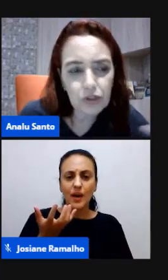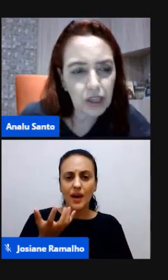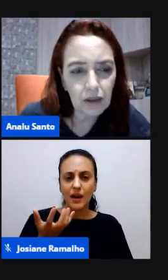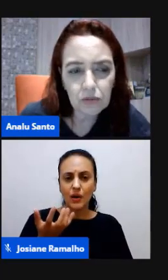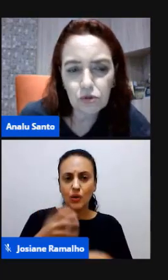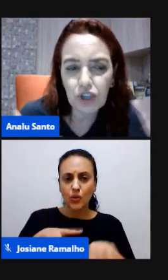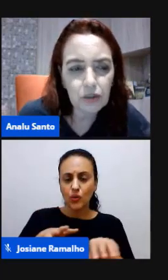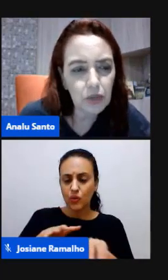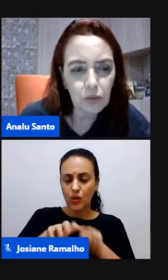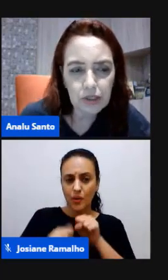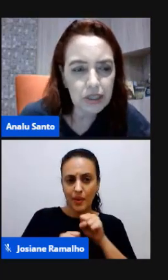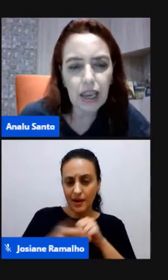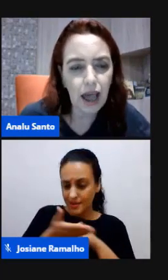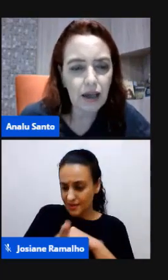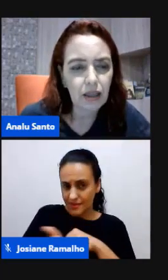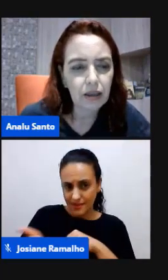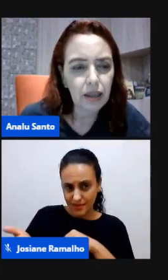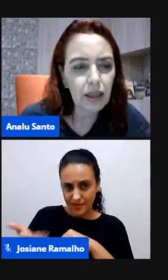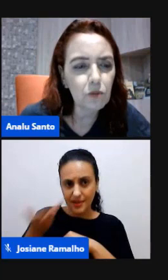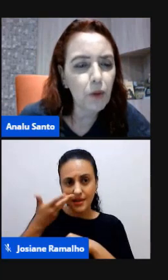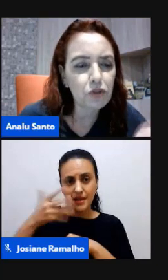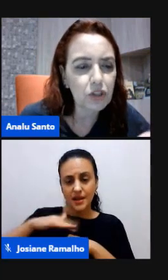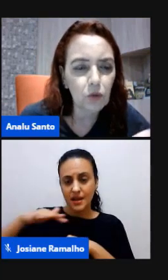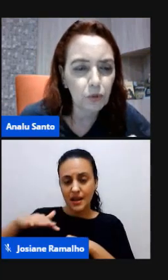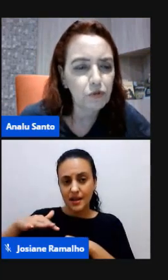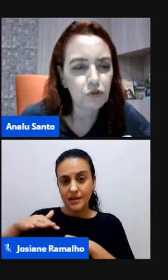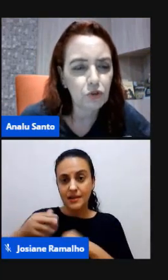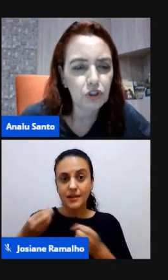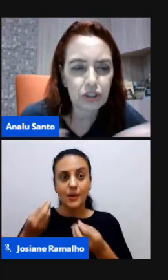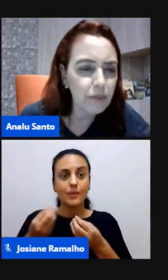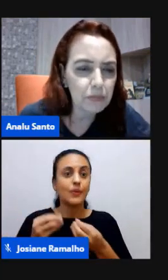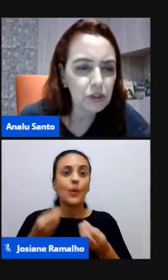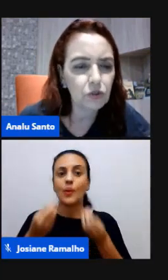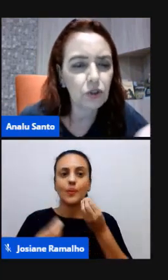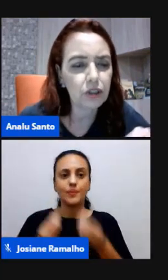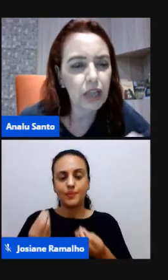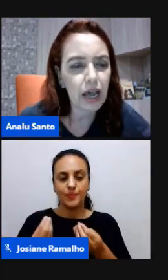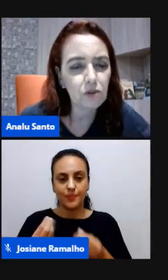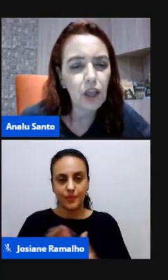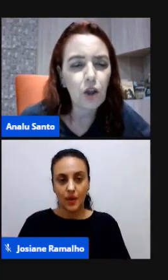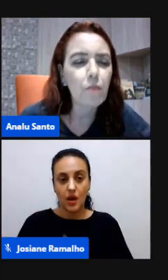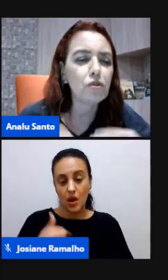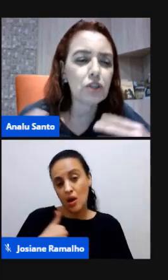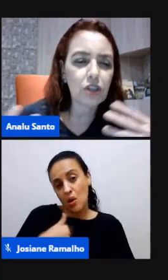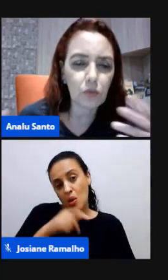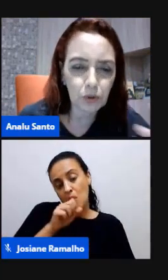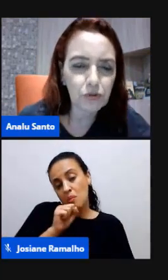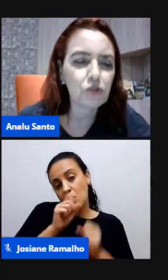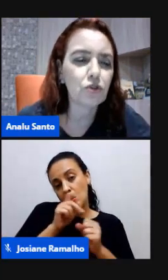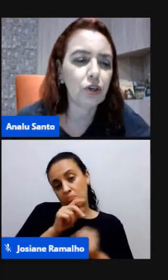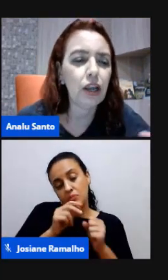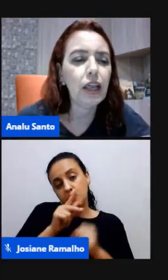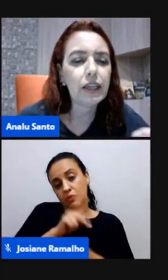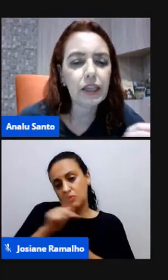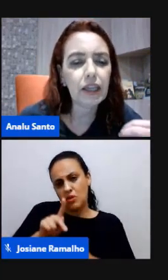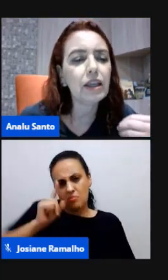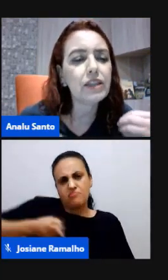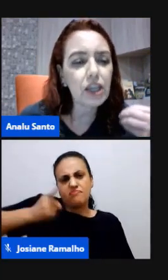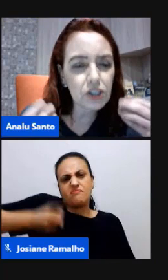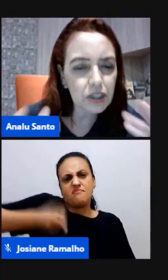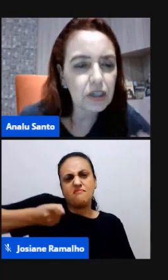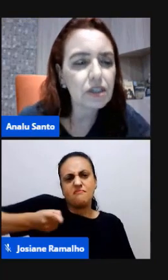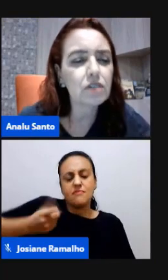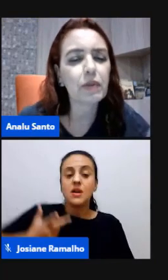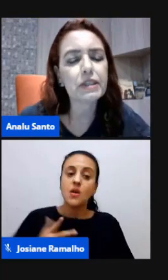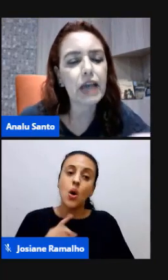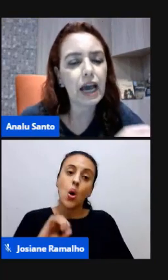eu posso ter do jeito que eu quiser lá, né? Eu posso ser um professor extremamente autoritário, eu posso ser um professor que